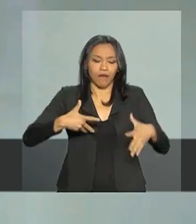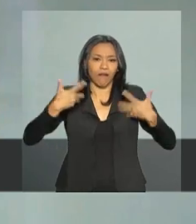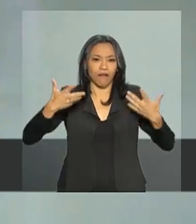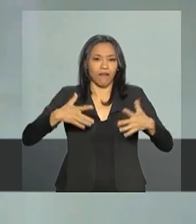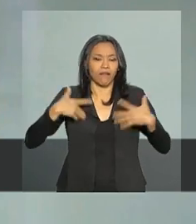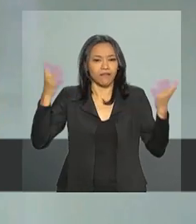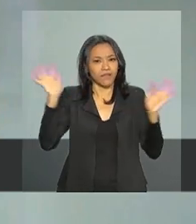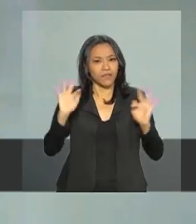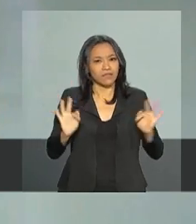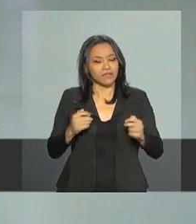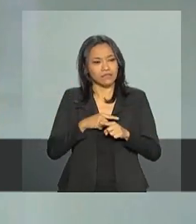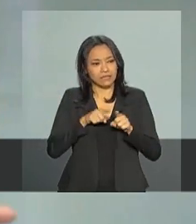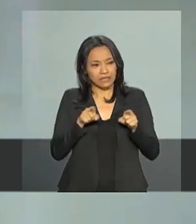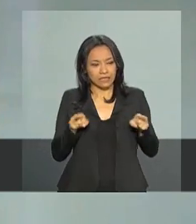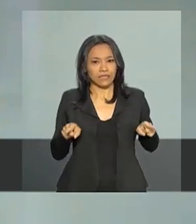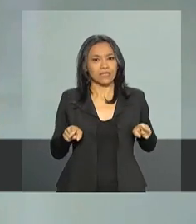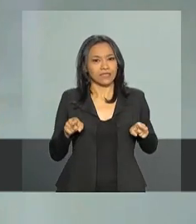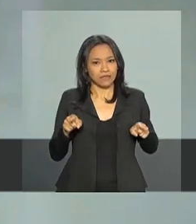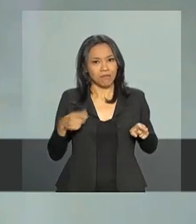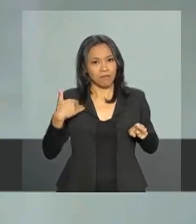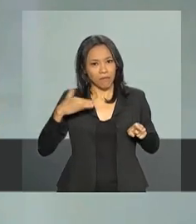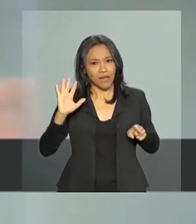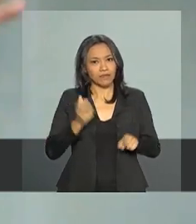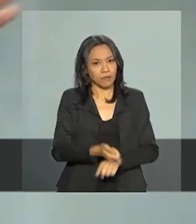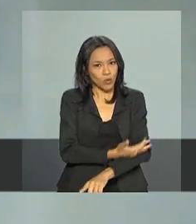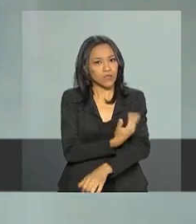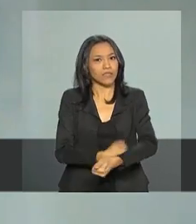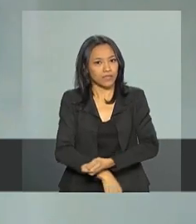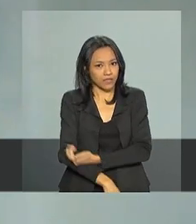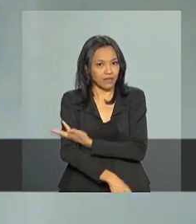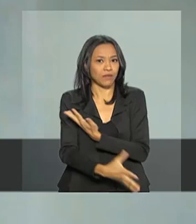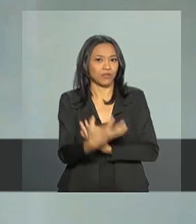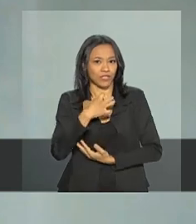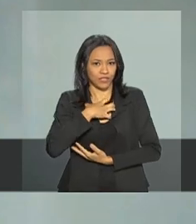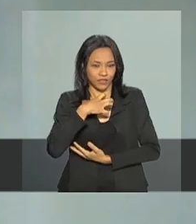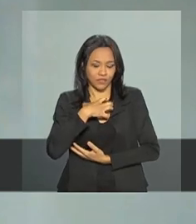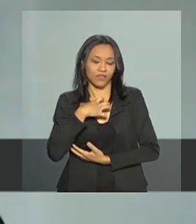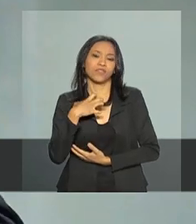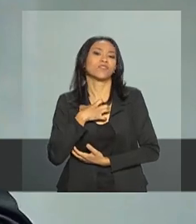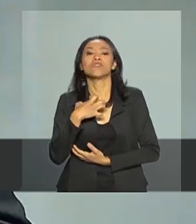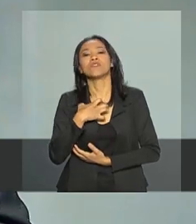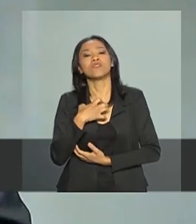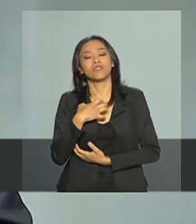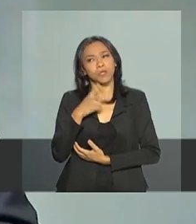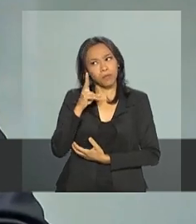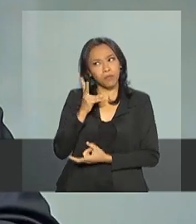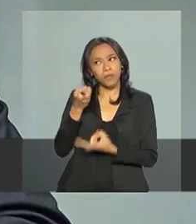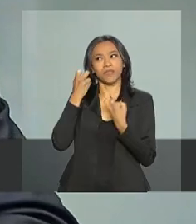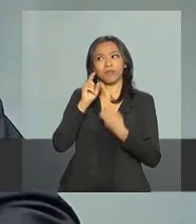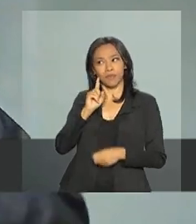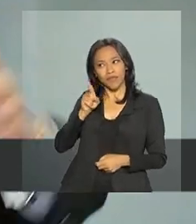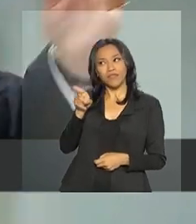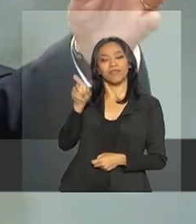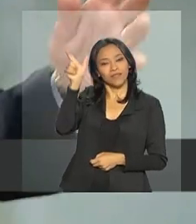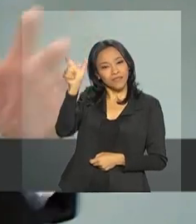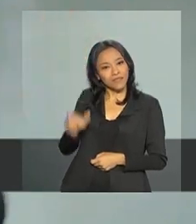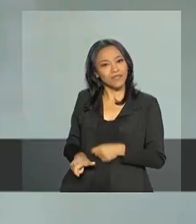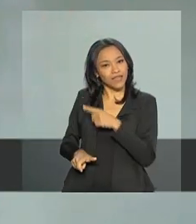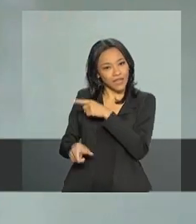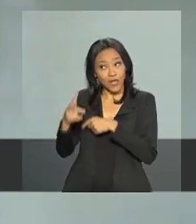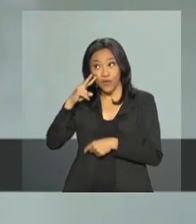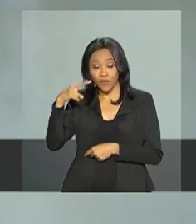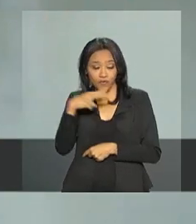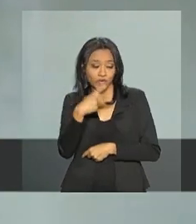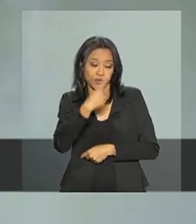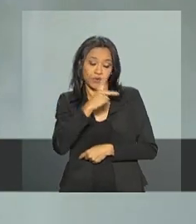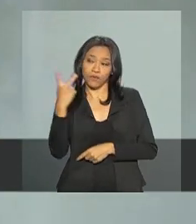eu percebi, mais do que vibração, emoção, não é? E eu percebi isso no Gabriel, não é? Então, vendo aqui a sua família,